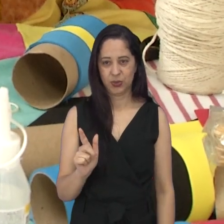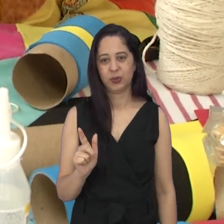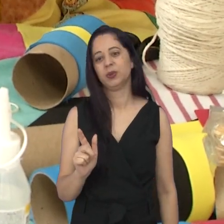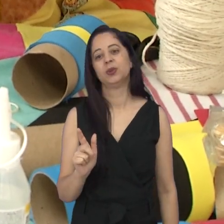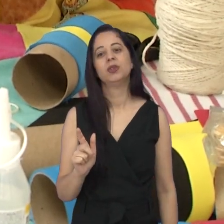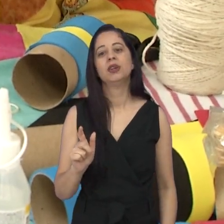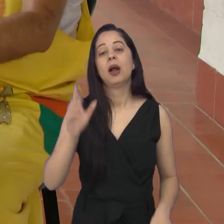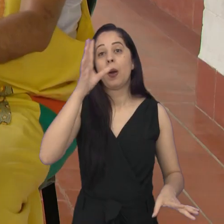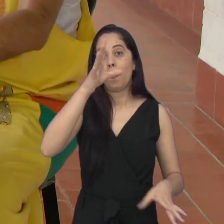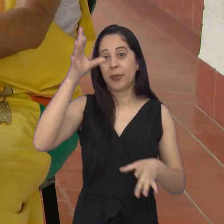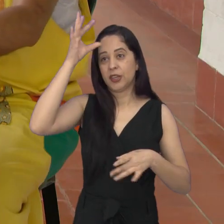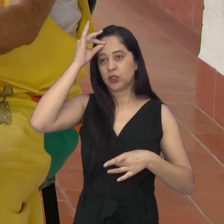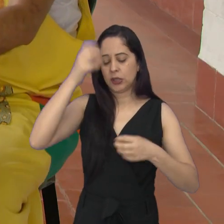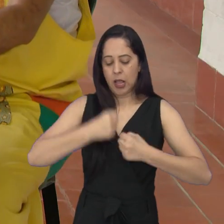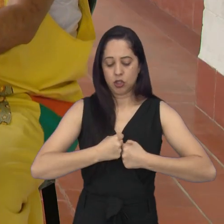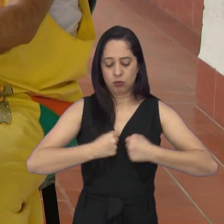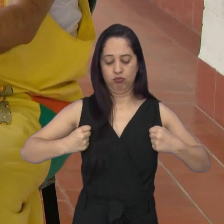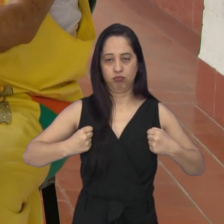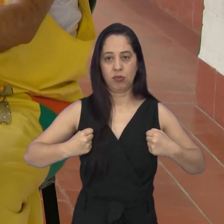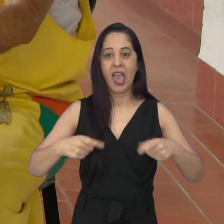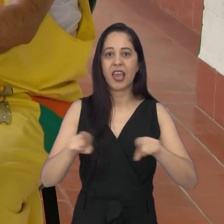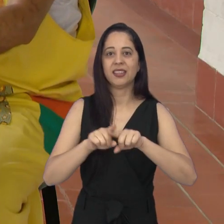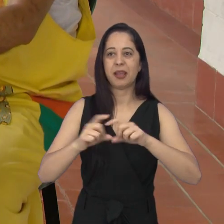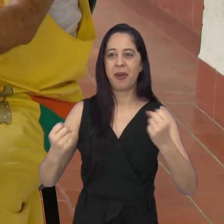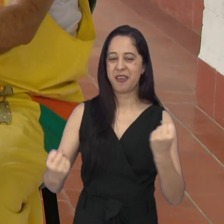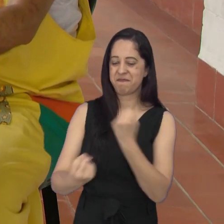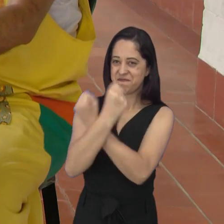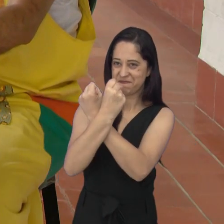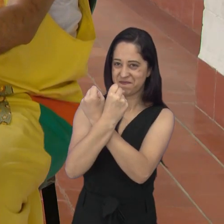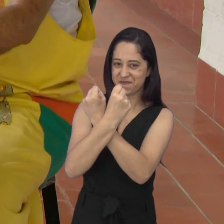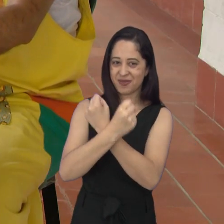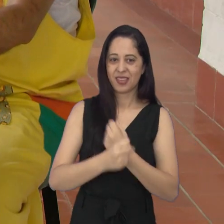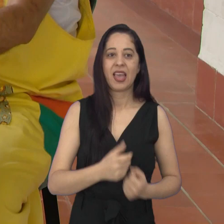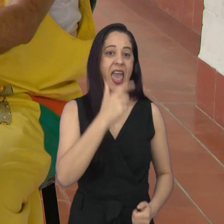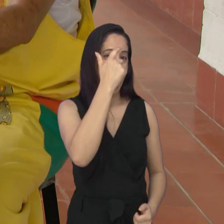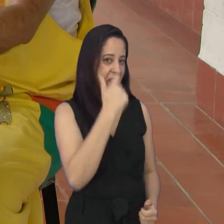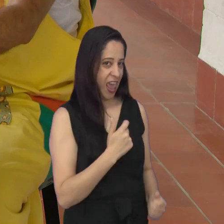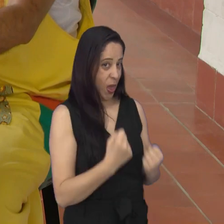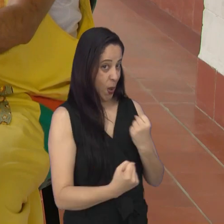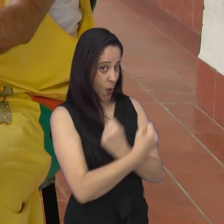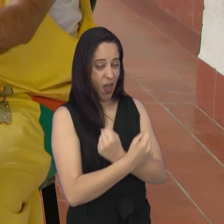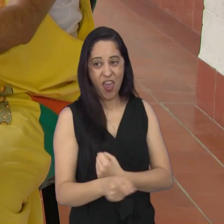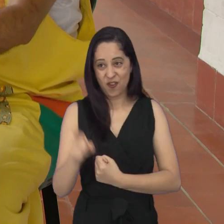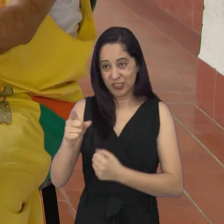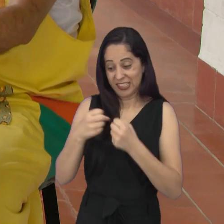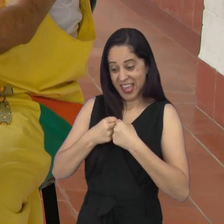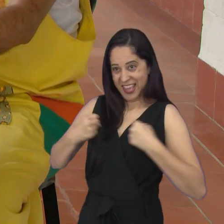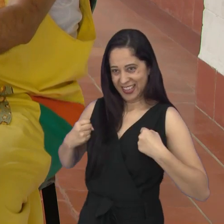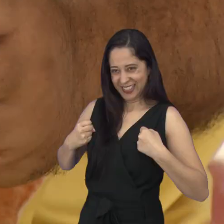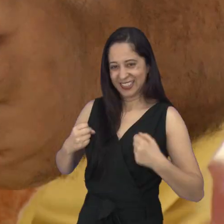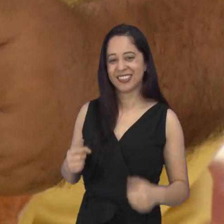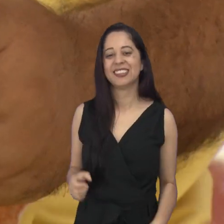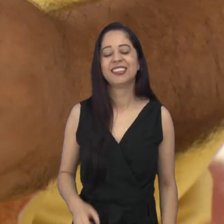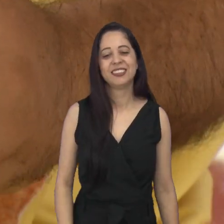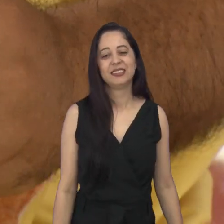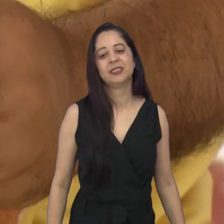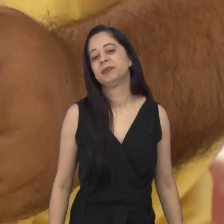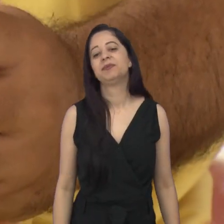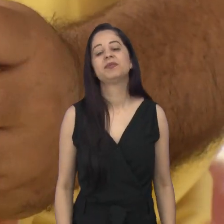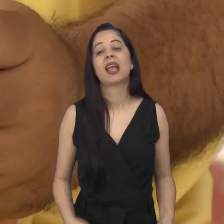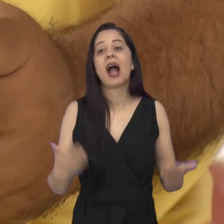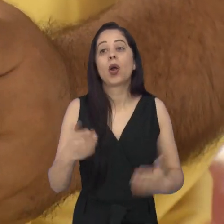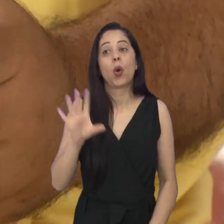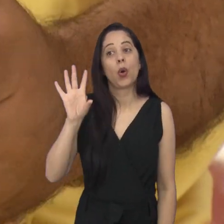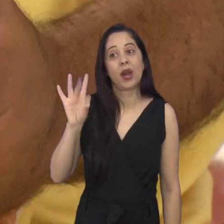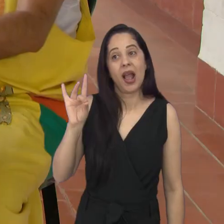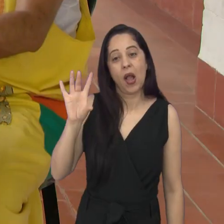o personagem que é o Superman e a Mulher Maravilha. Eu vou fazer a Mulher Maravilha e você o Superman. Isso. Então, nós